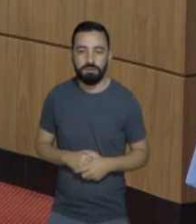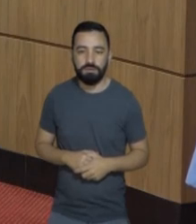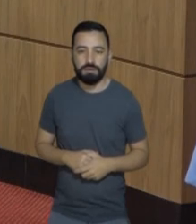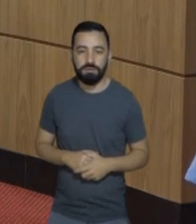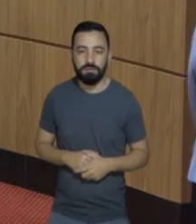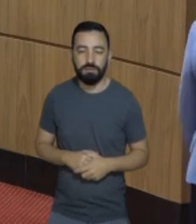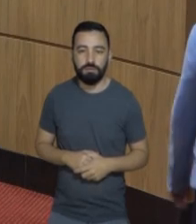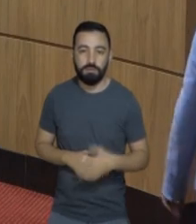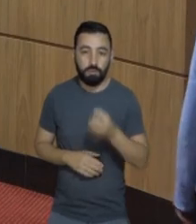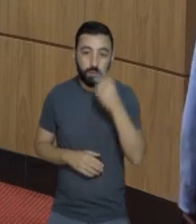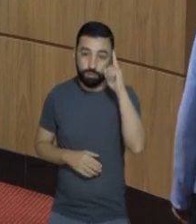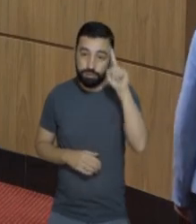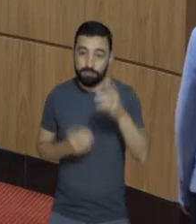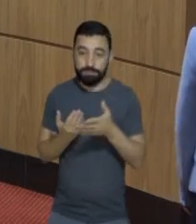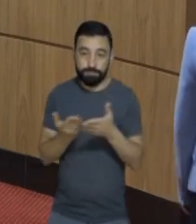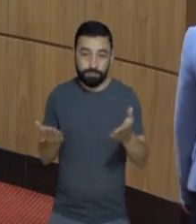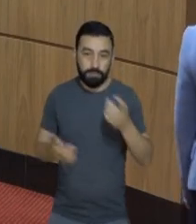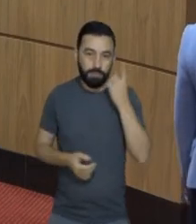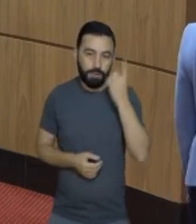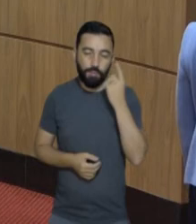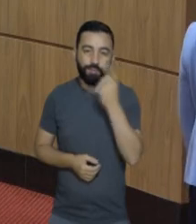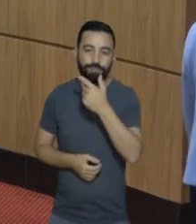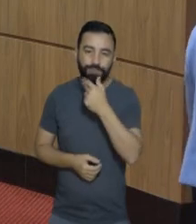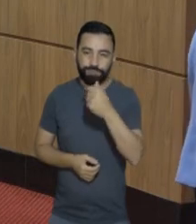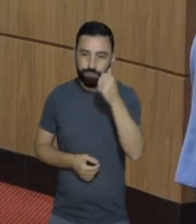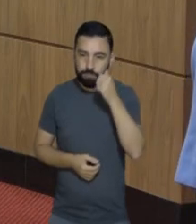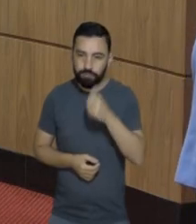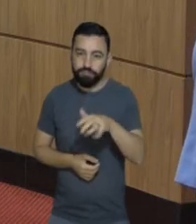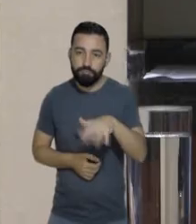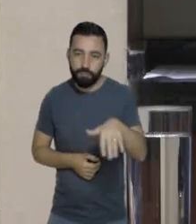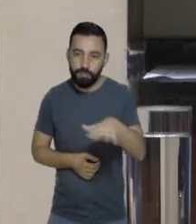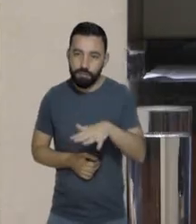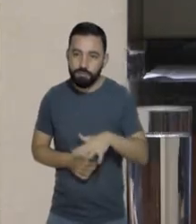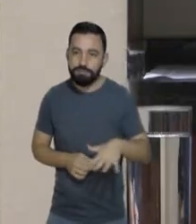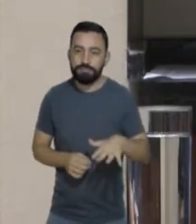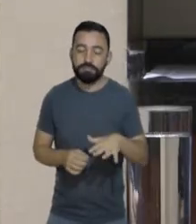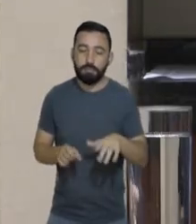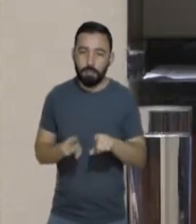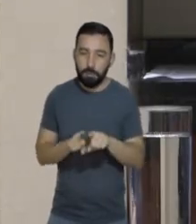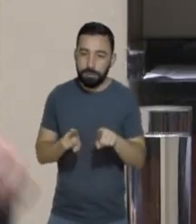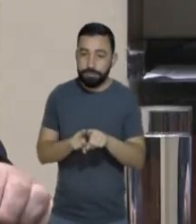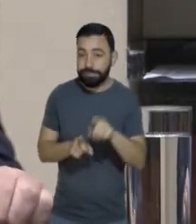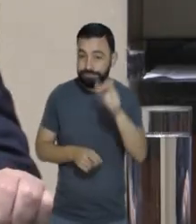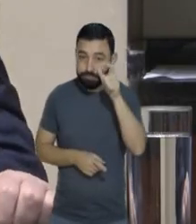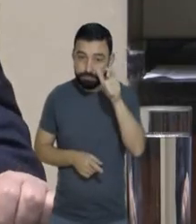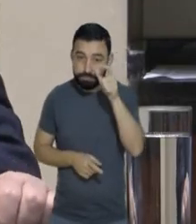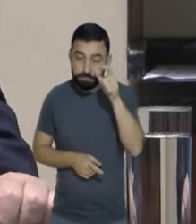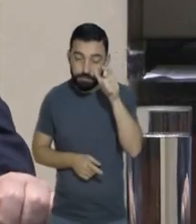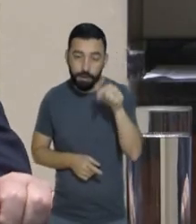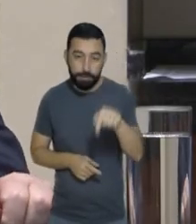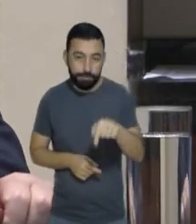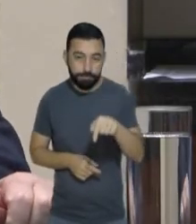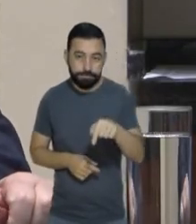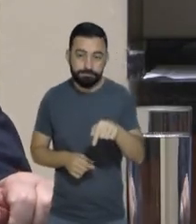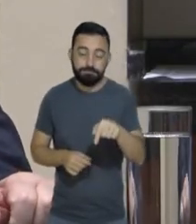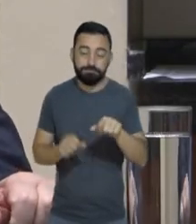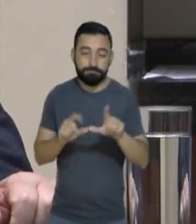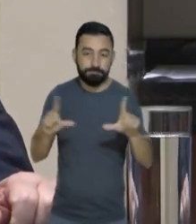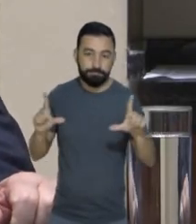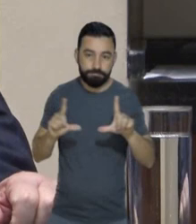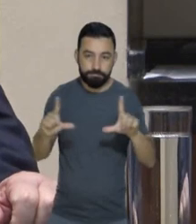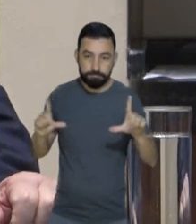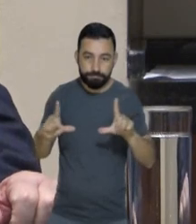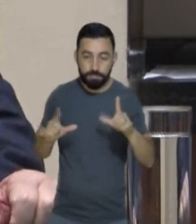Bom dia, senhores deputados, deputada, todos aqueles e aquelas que nos acompanham através da TVAL,